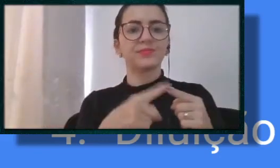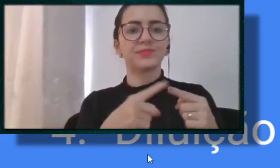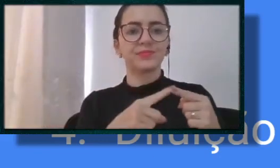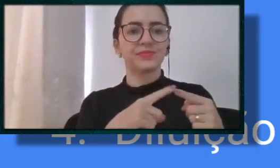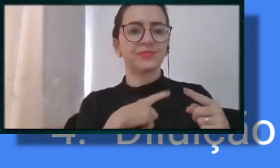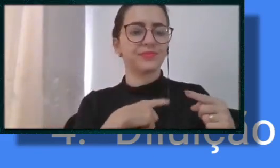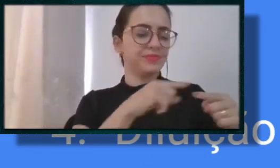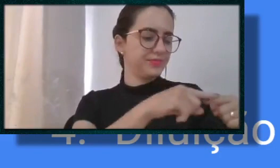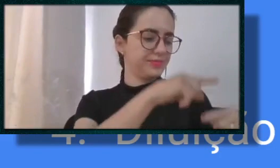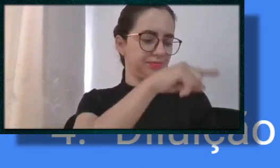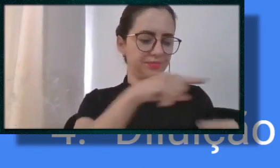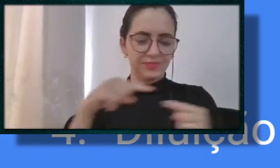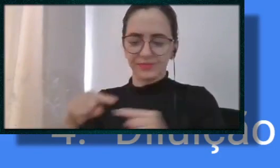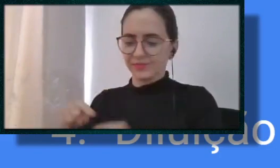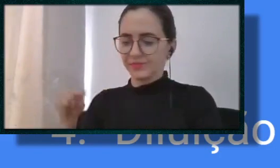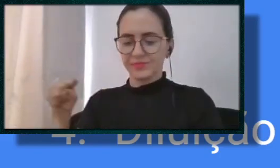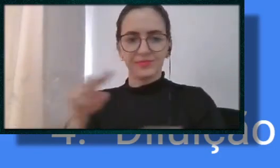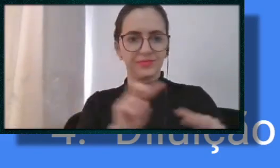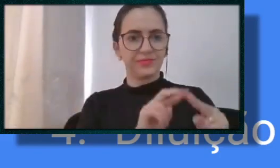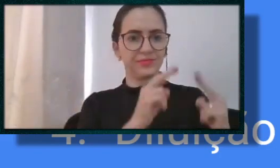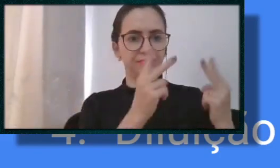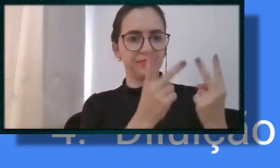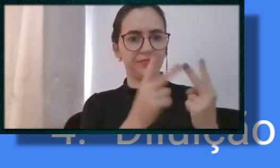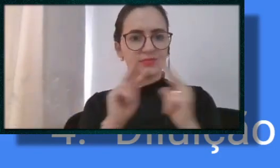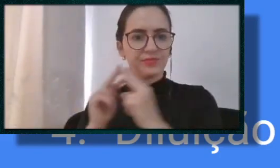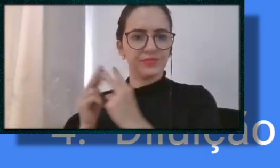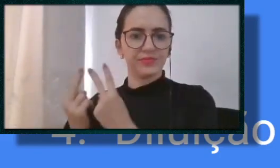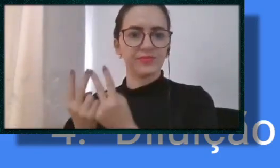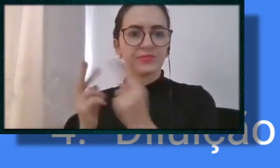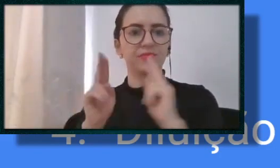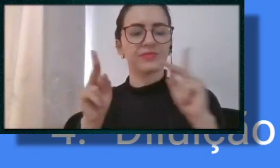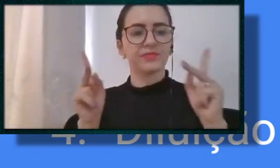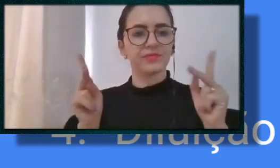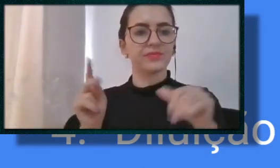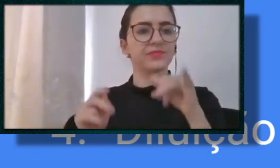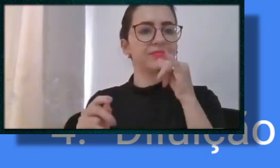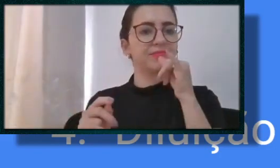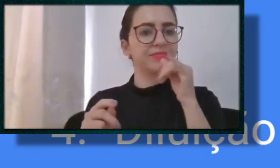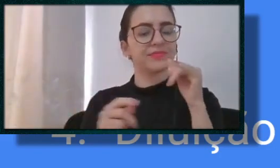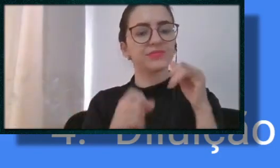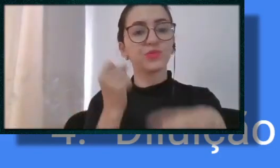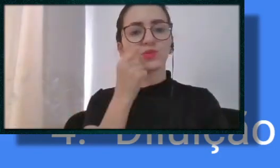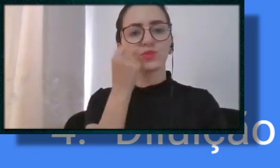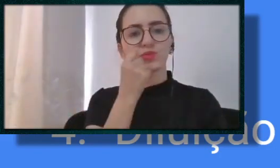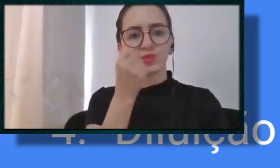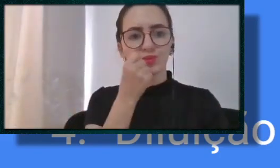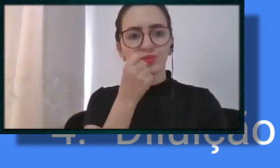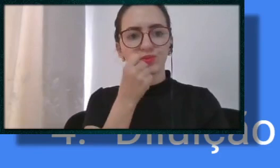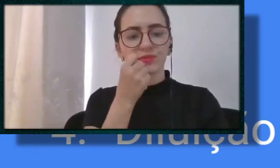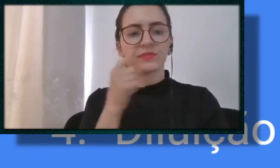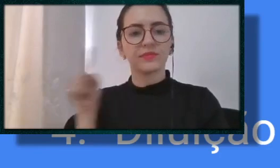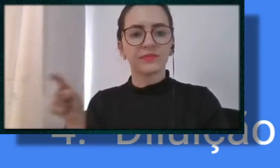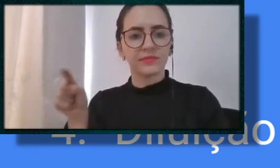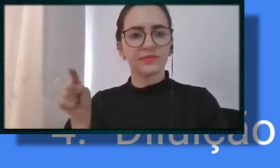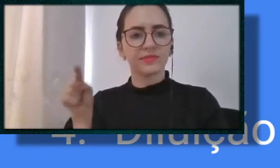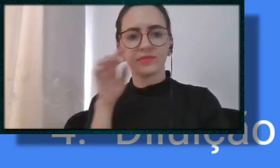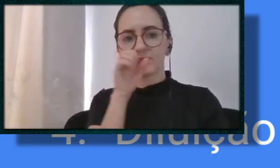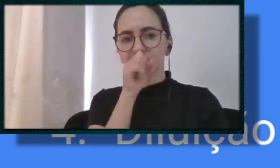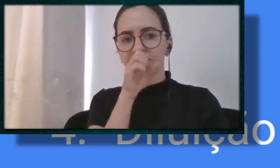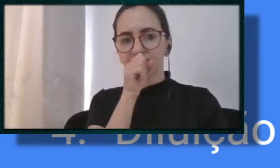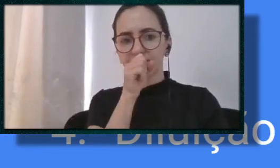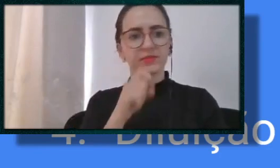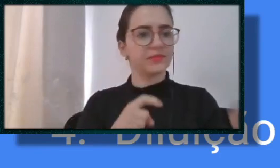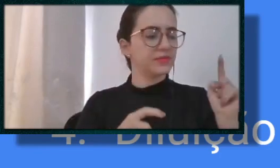certo? E aí o que acontece? Quando eu junto 2 sucos de laranja, aqui eu estou simplesmente